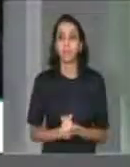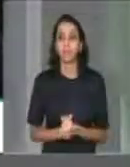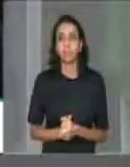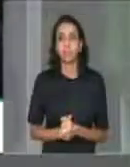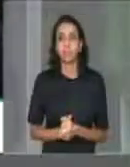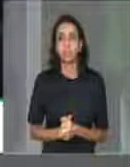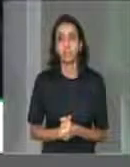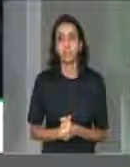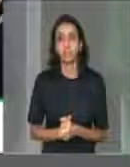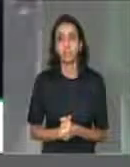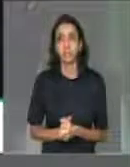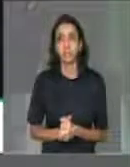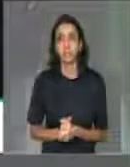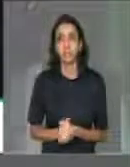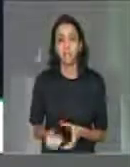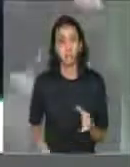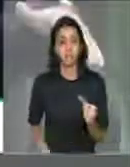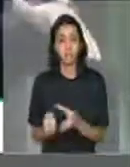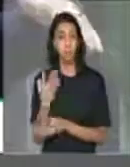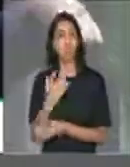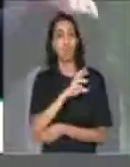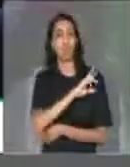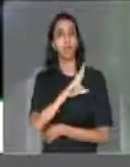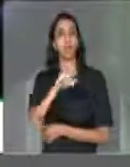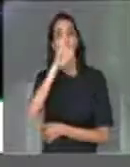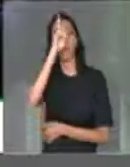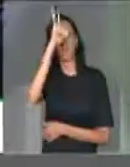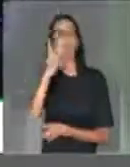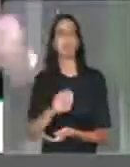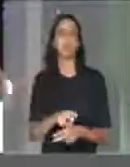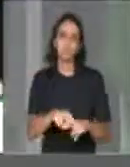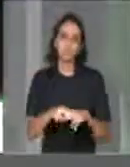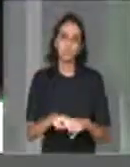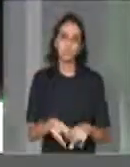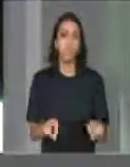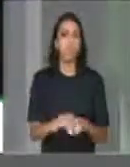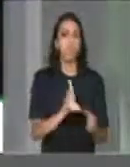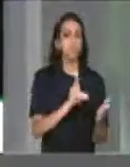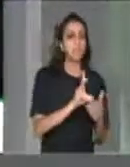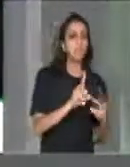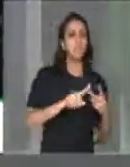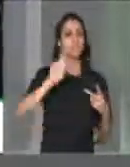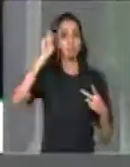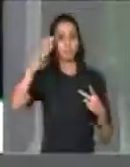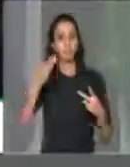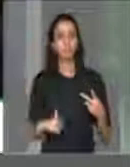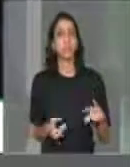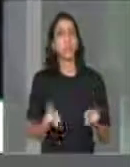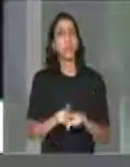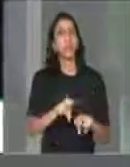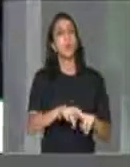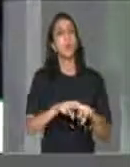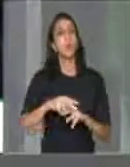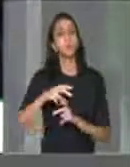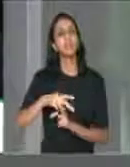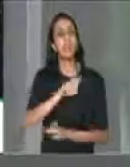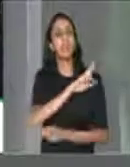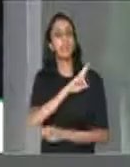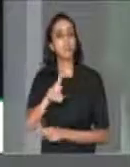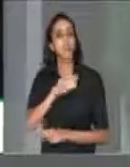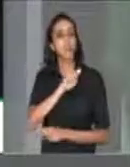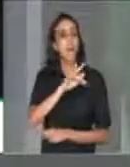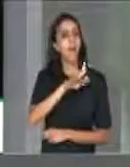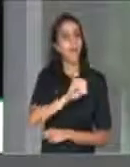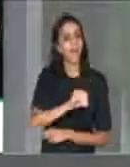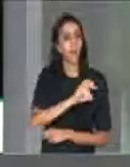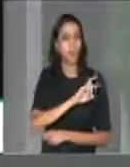são divindades, mas indígenas e negros. Então ela é considerada uma religião afro-religiosa e é